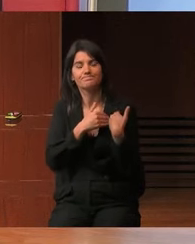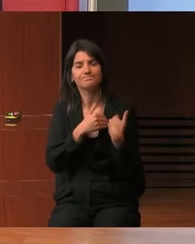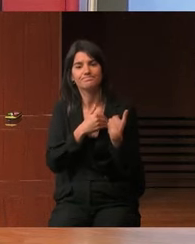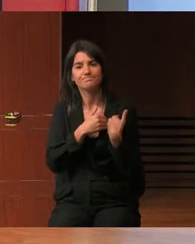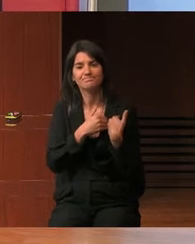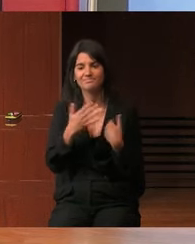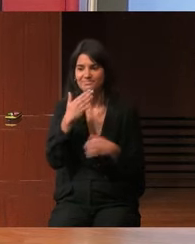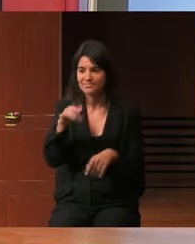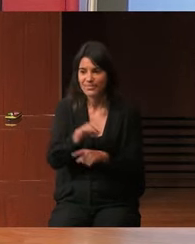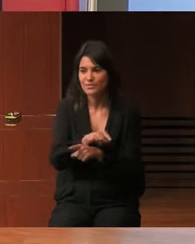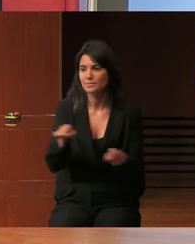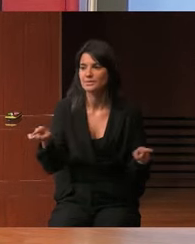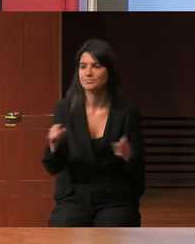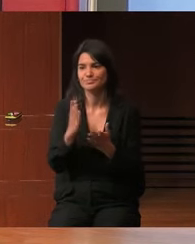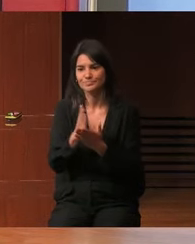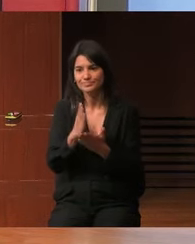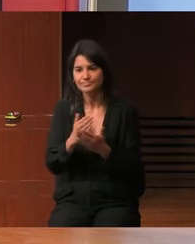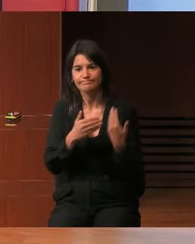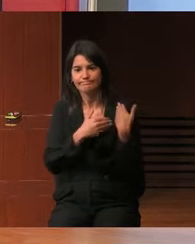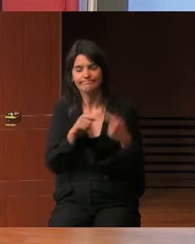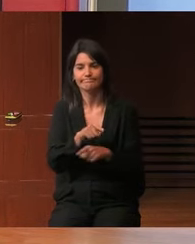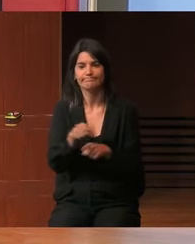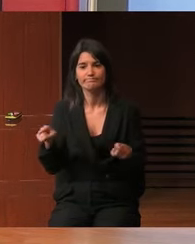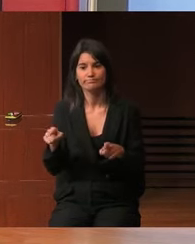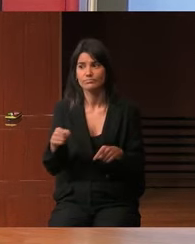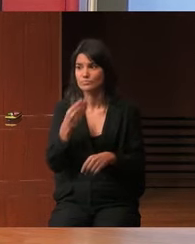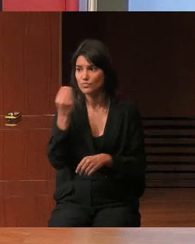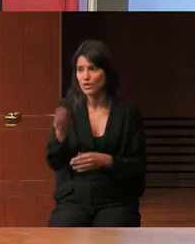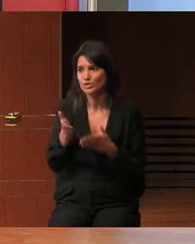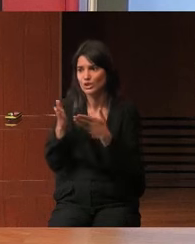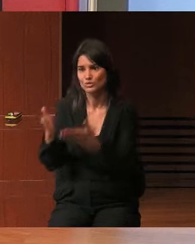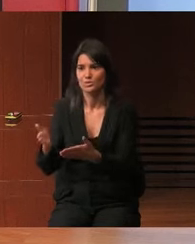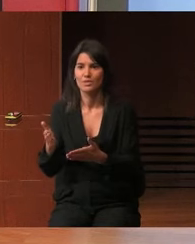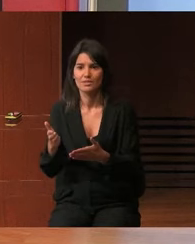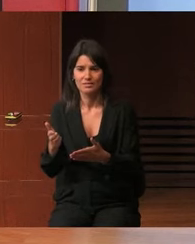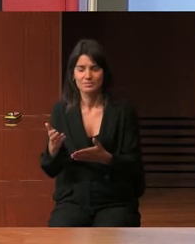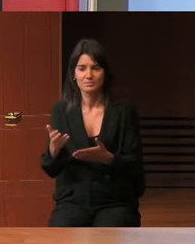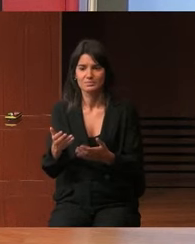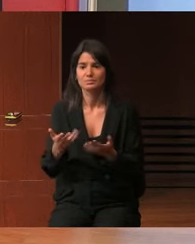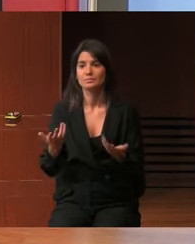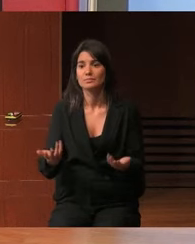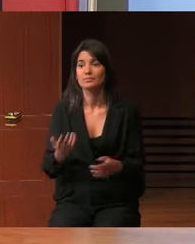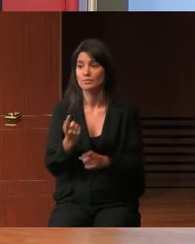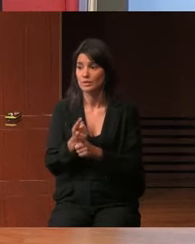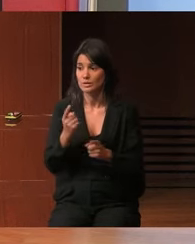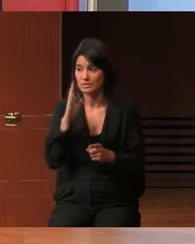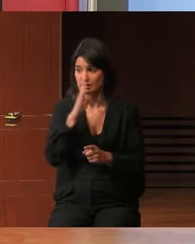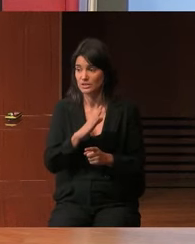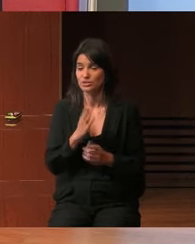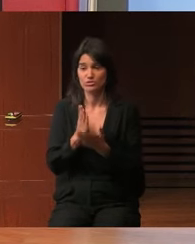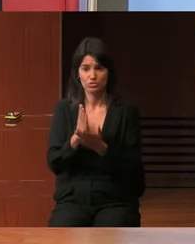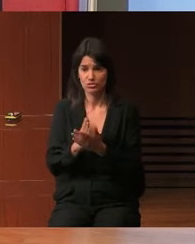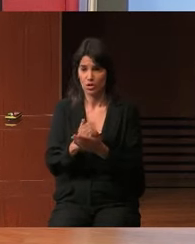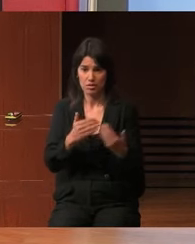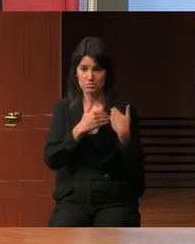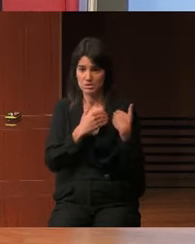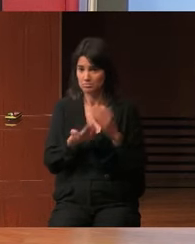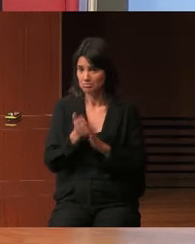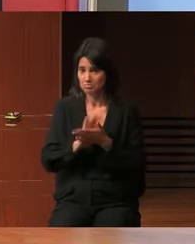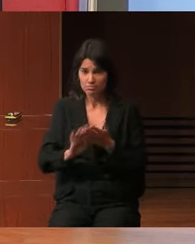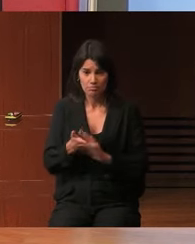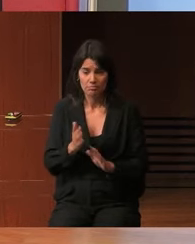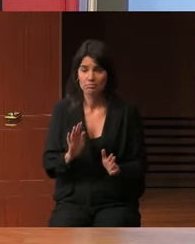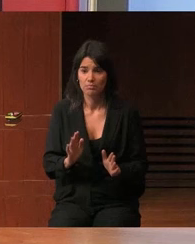das famílias, é responsabilidade das escolas ajudar os jovens a viver isso. E quando as escolas se demitem desta